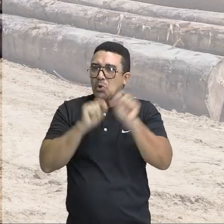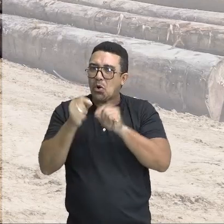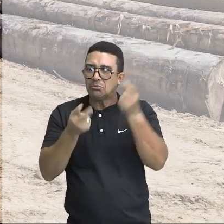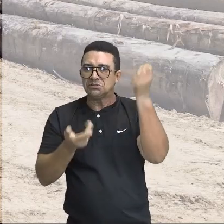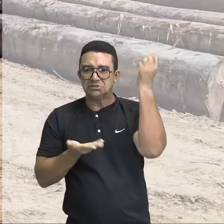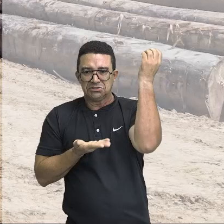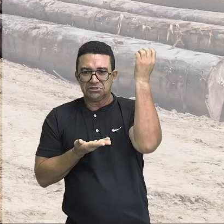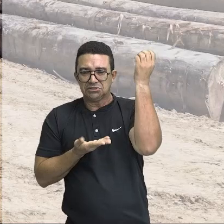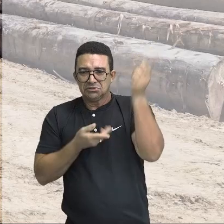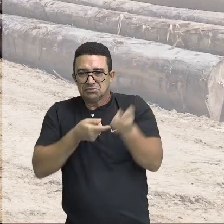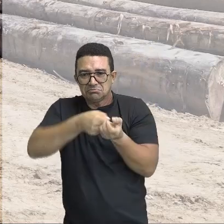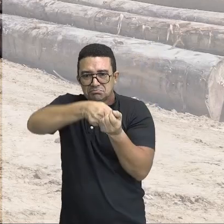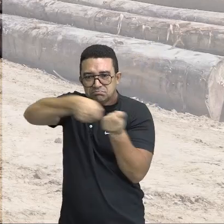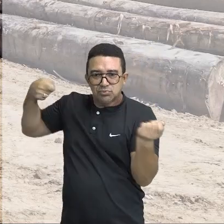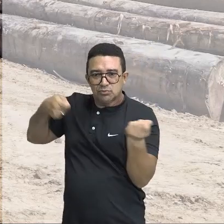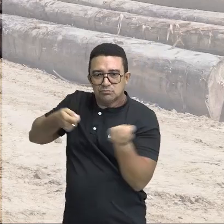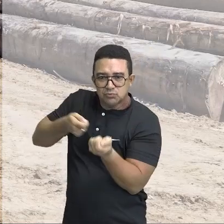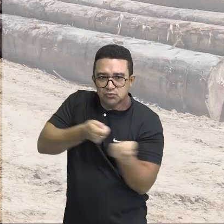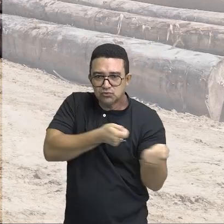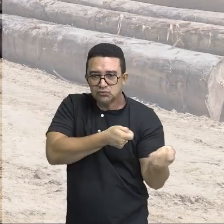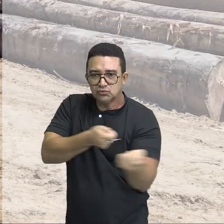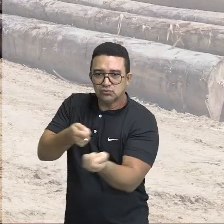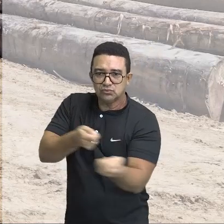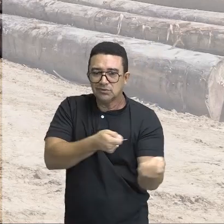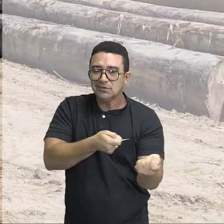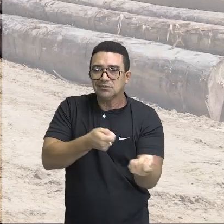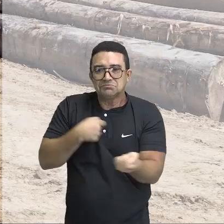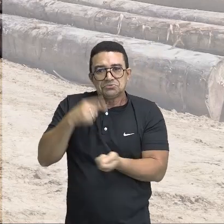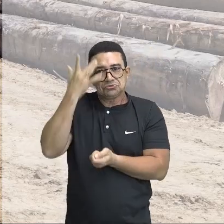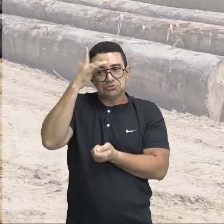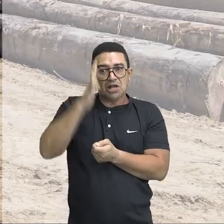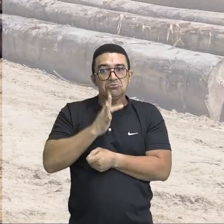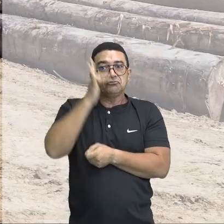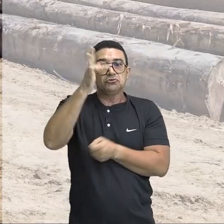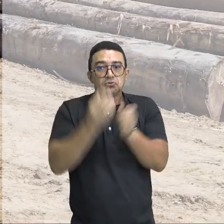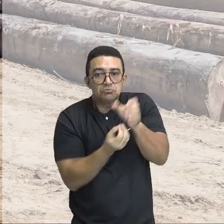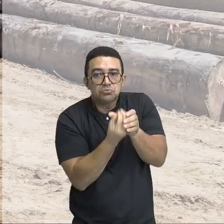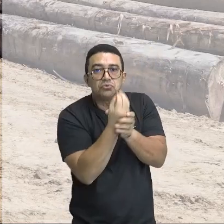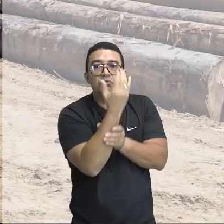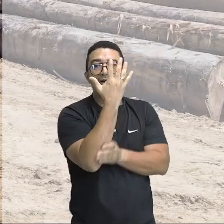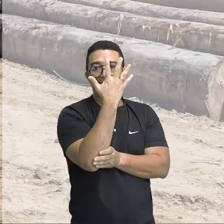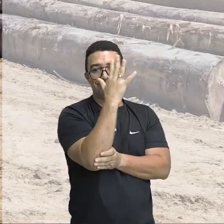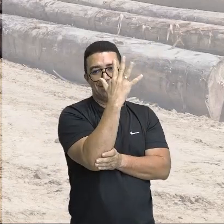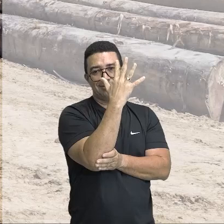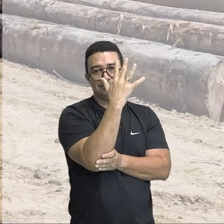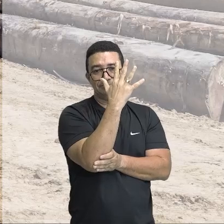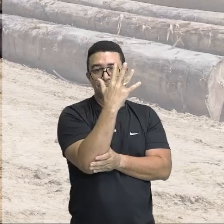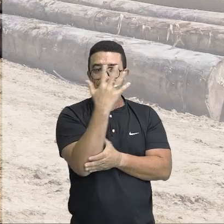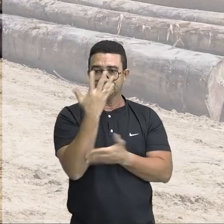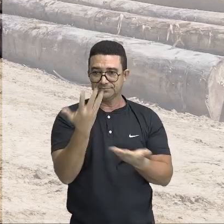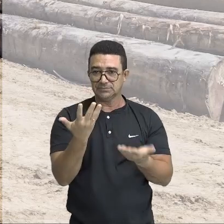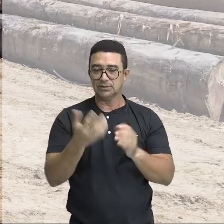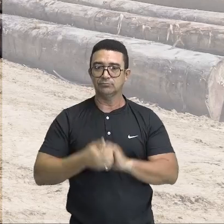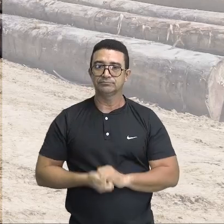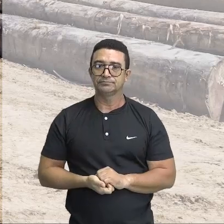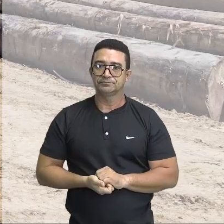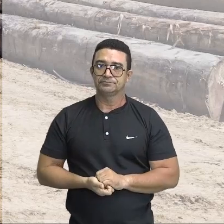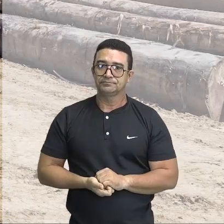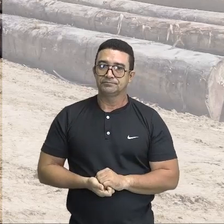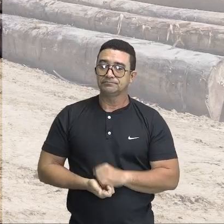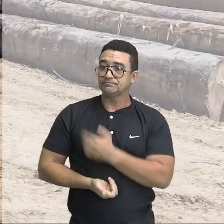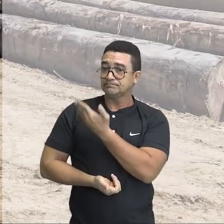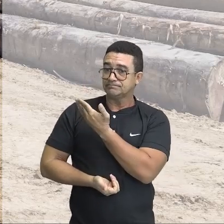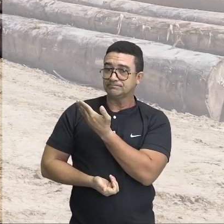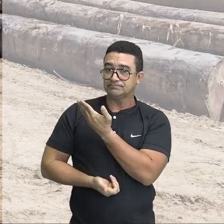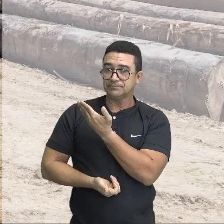a terra pobre, sem chance de multiplicação. E aí é justamente o que está escrito aqui, professora, que